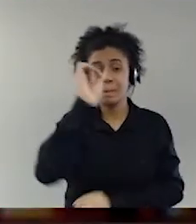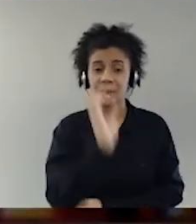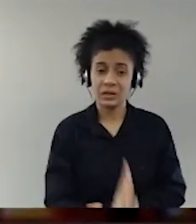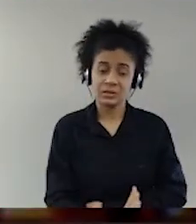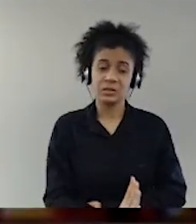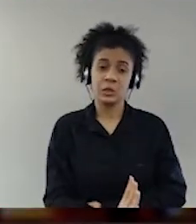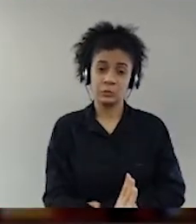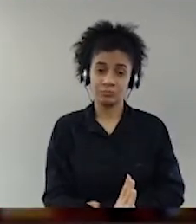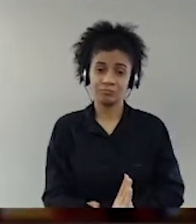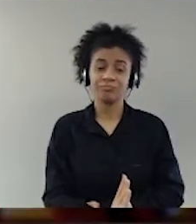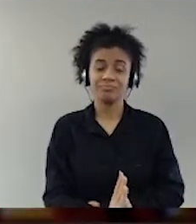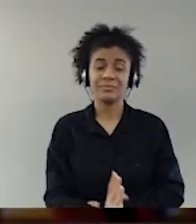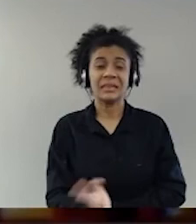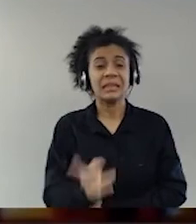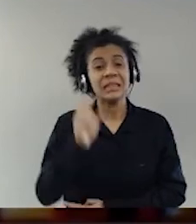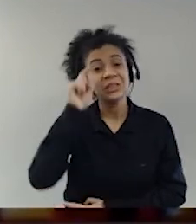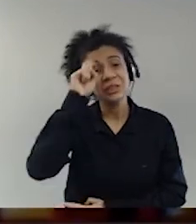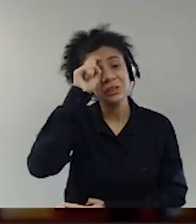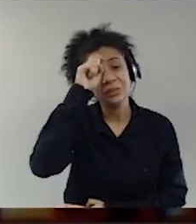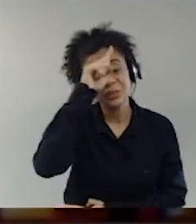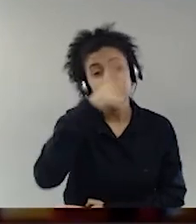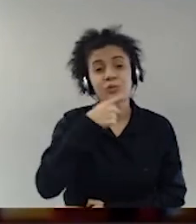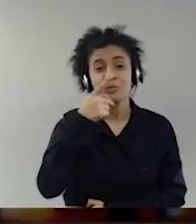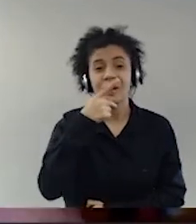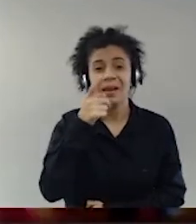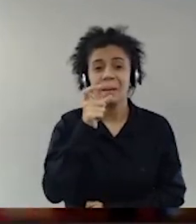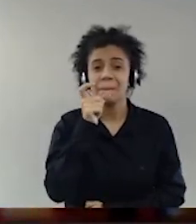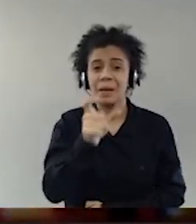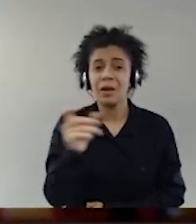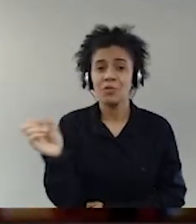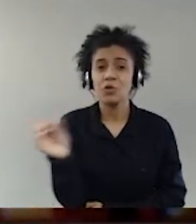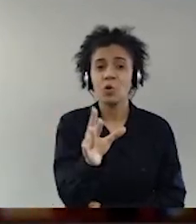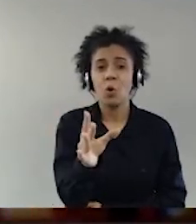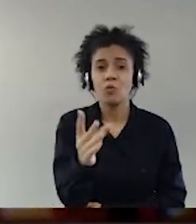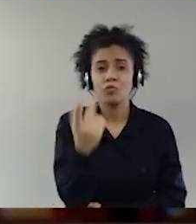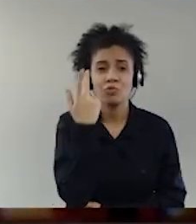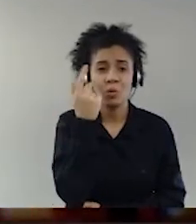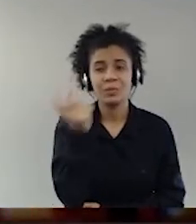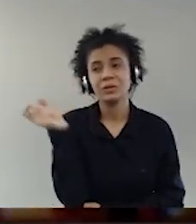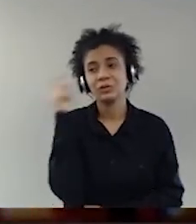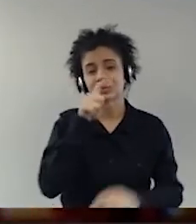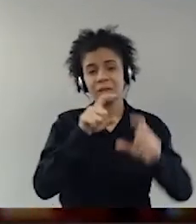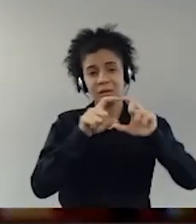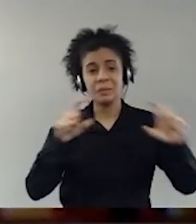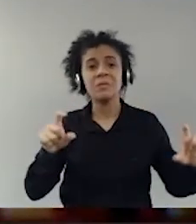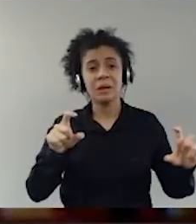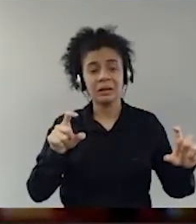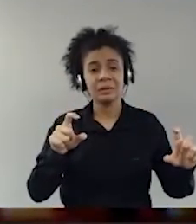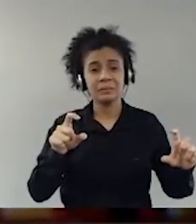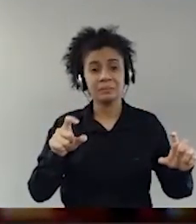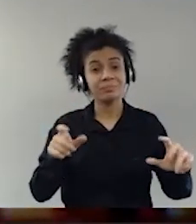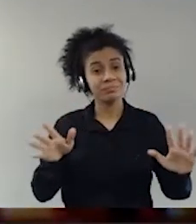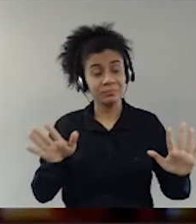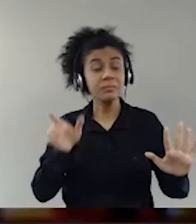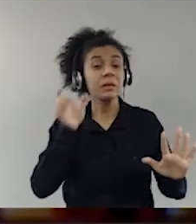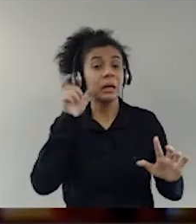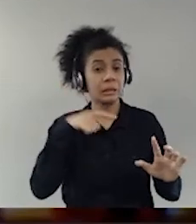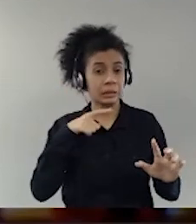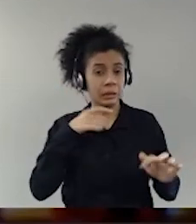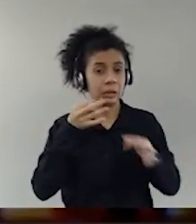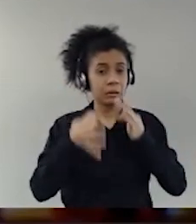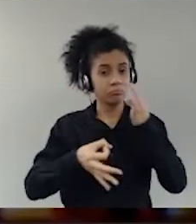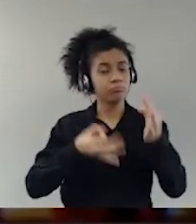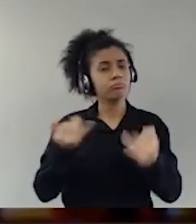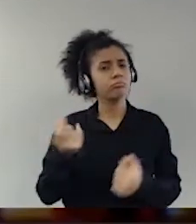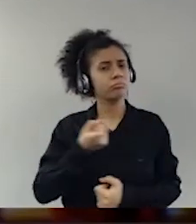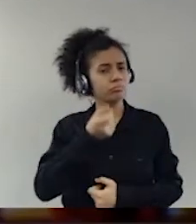brasileira. E por isso é muito difícil falar de novo normal. A gente tem algumas questões que me parecem interessantes